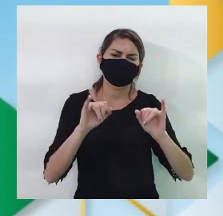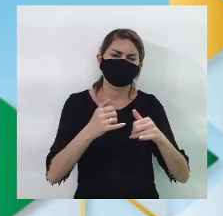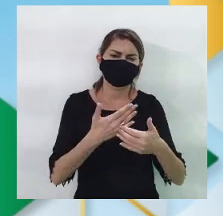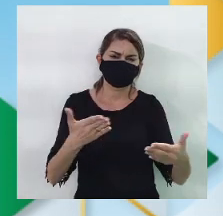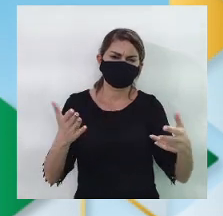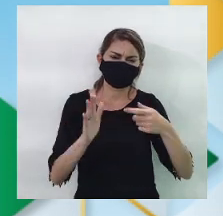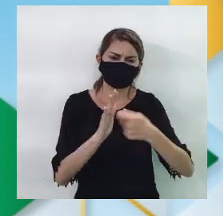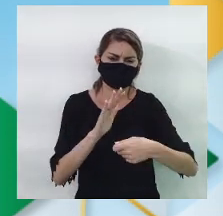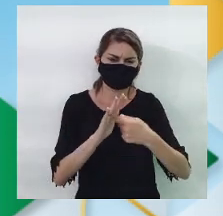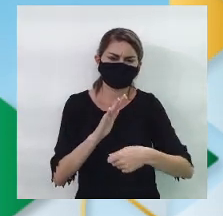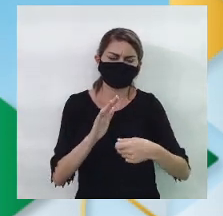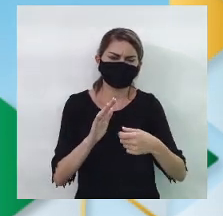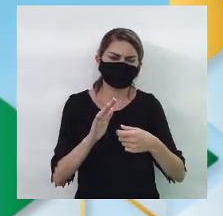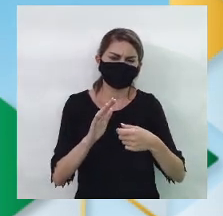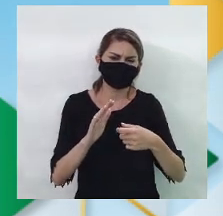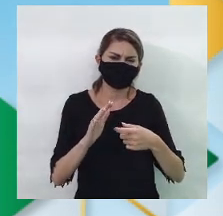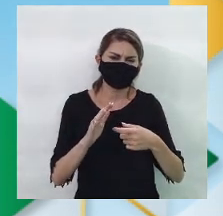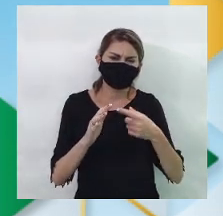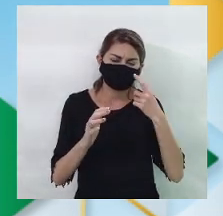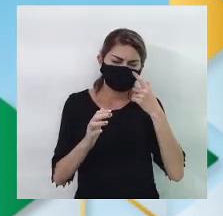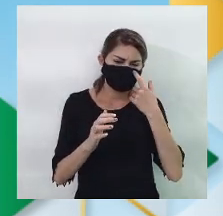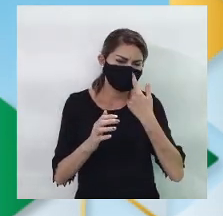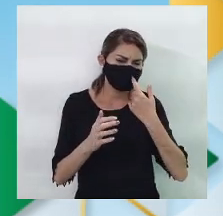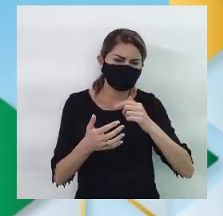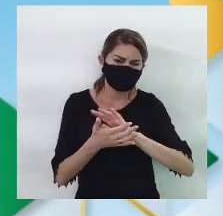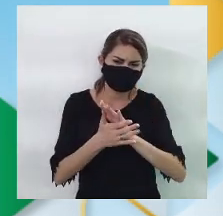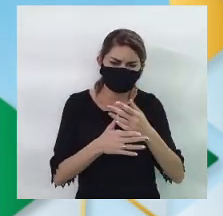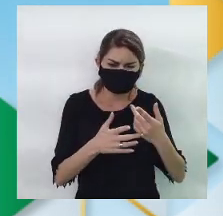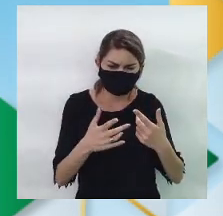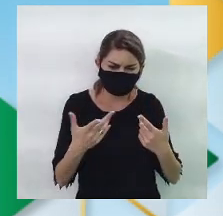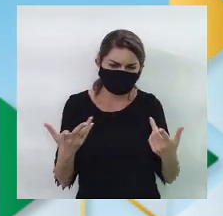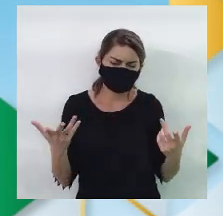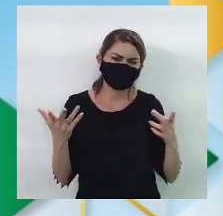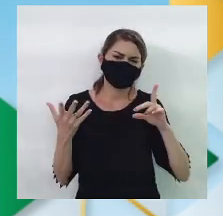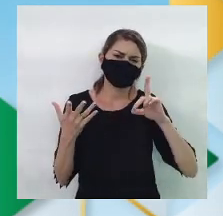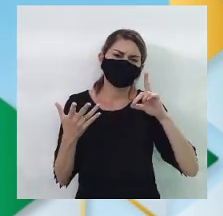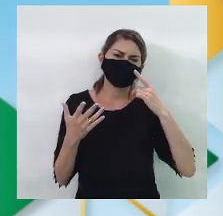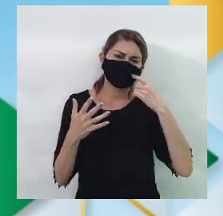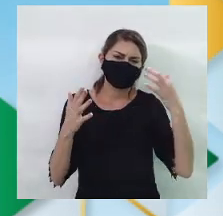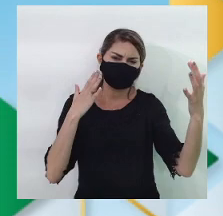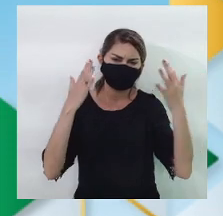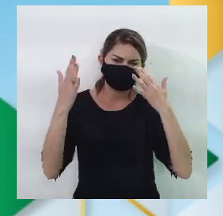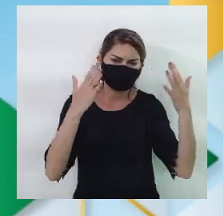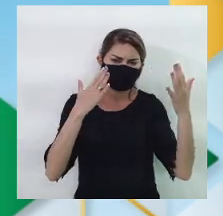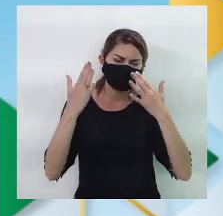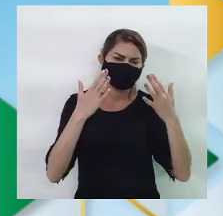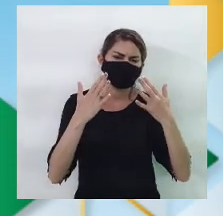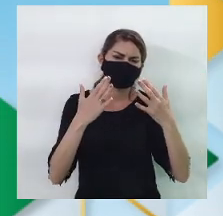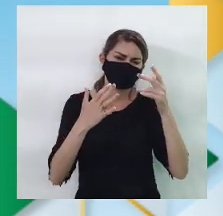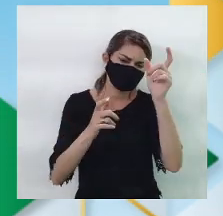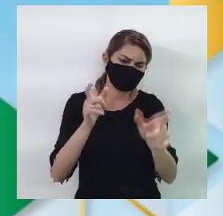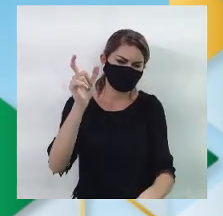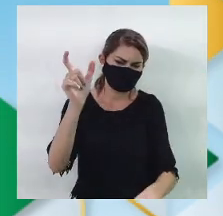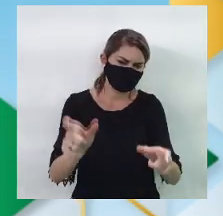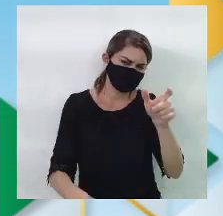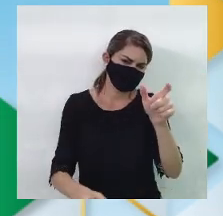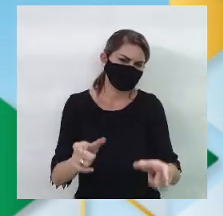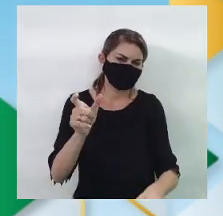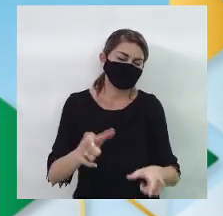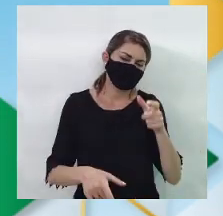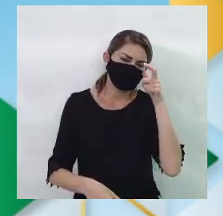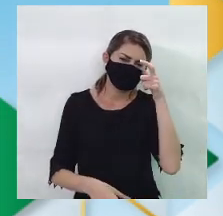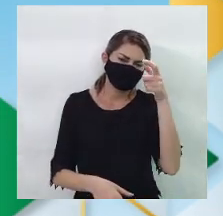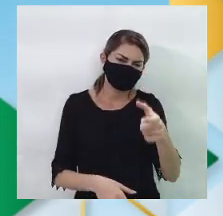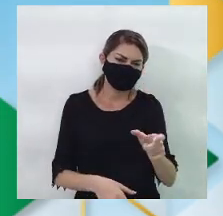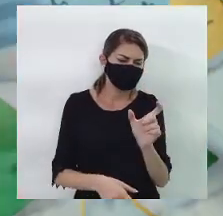uma tentativa de conferir certa densidade psicológica às personagens. Interessante